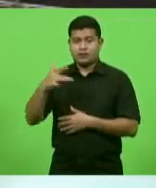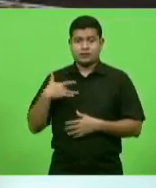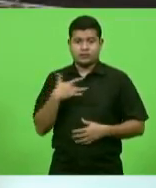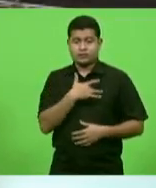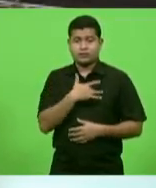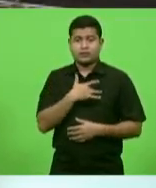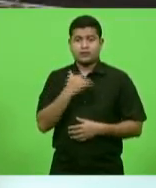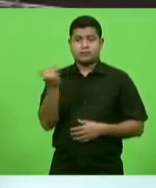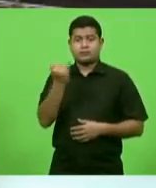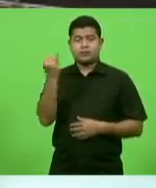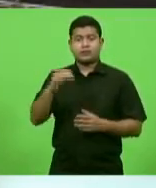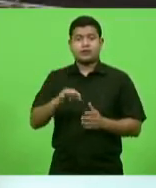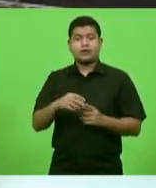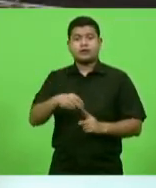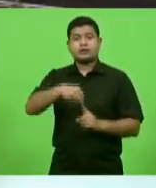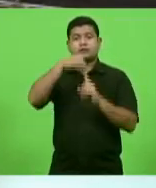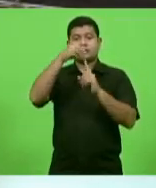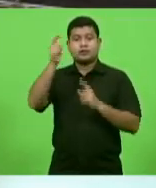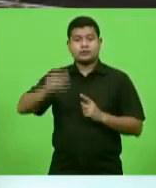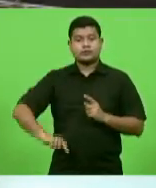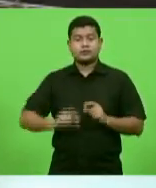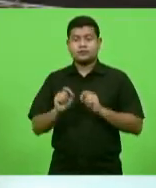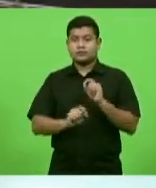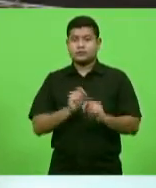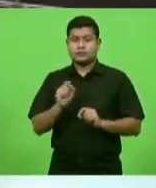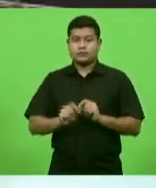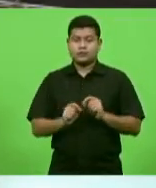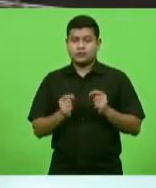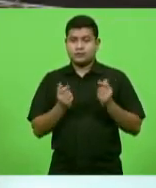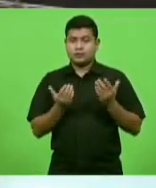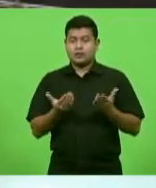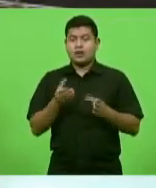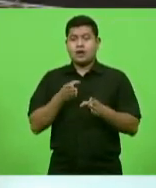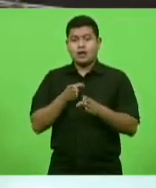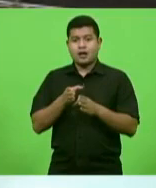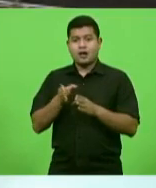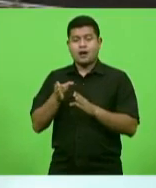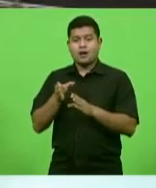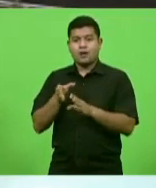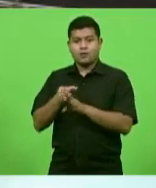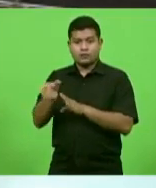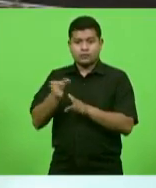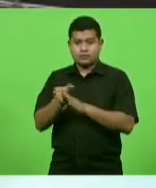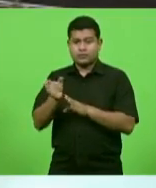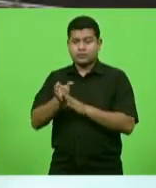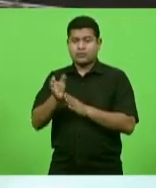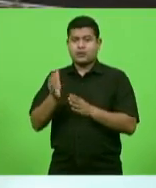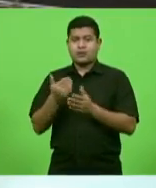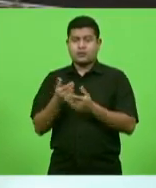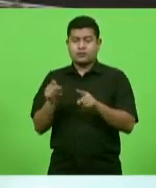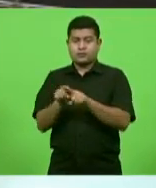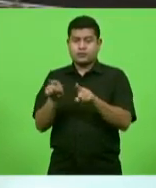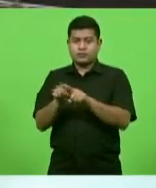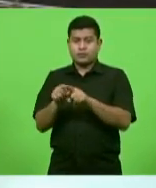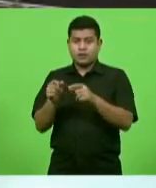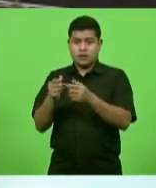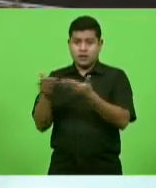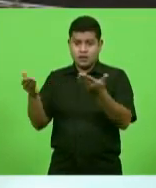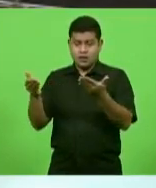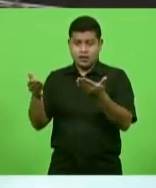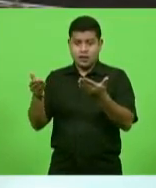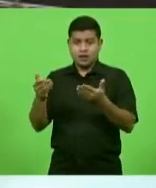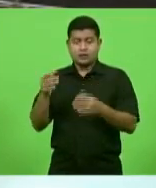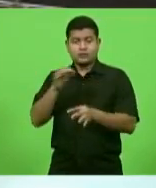importante prezar mais uma vez que as orientações e recomendações expedidas pelos órgãos técnicos e